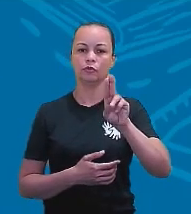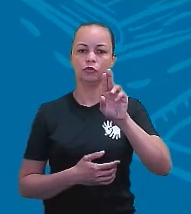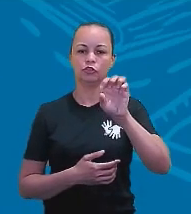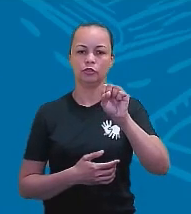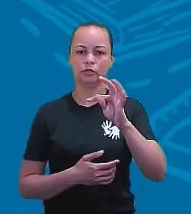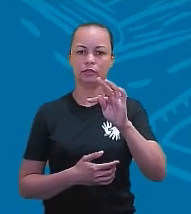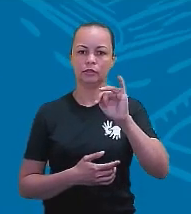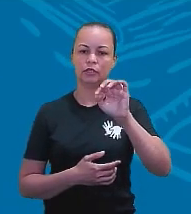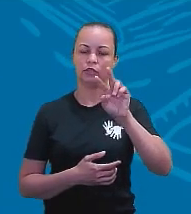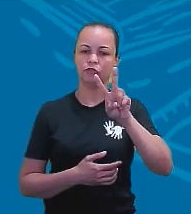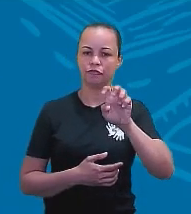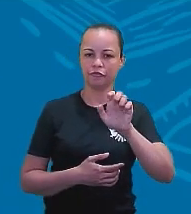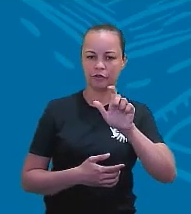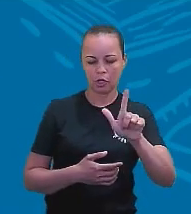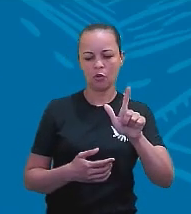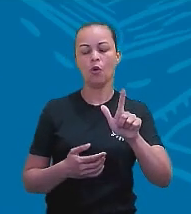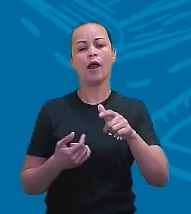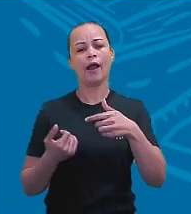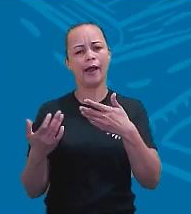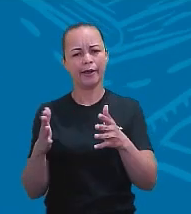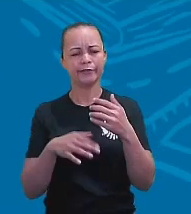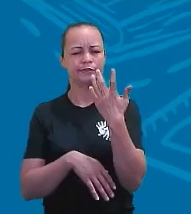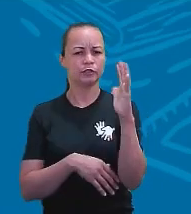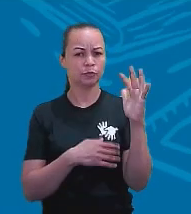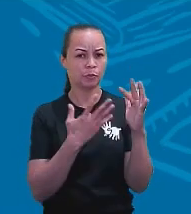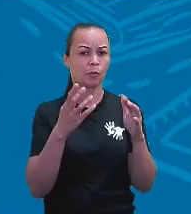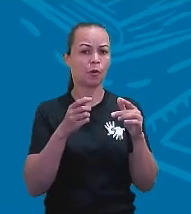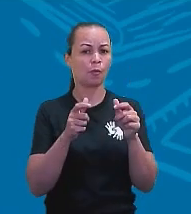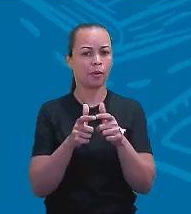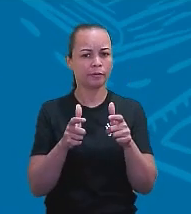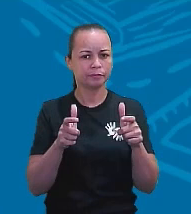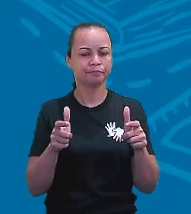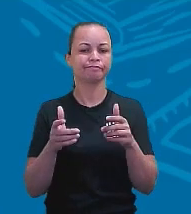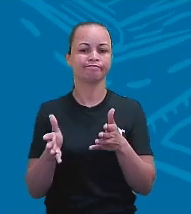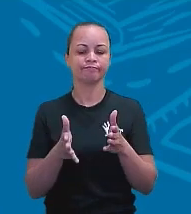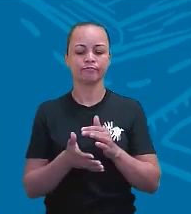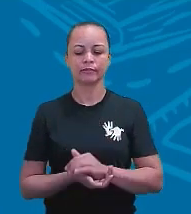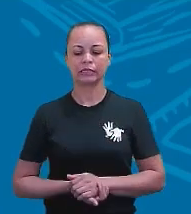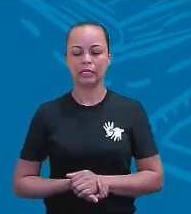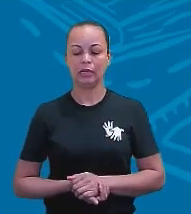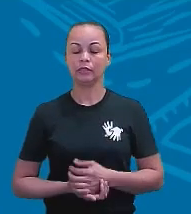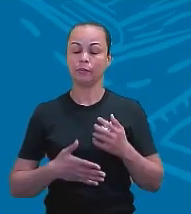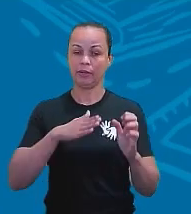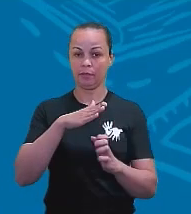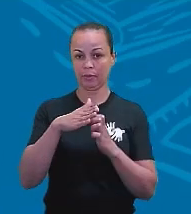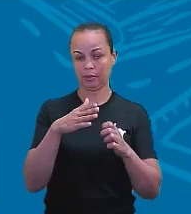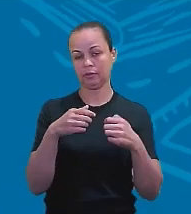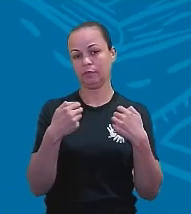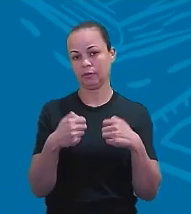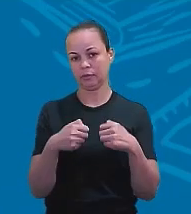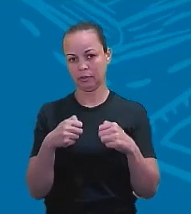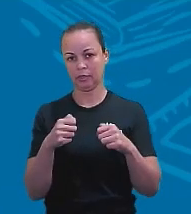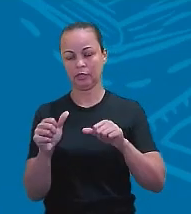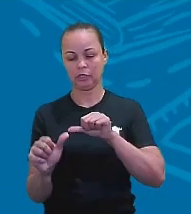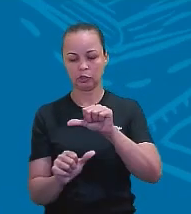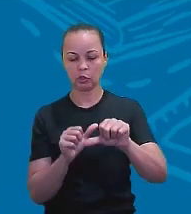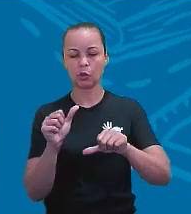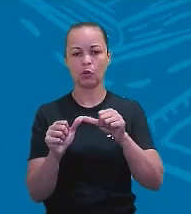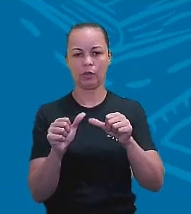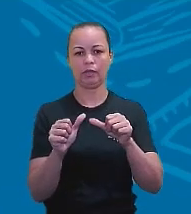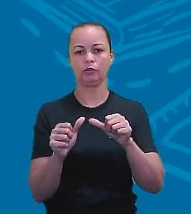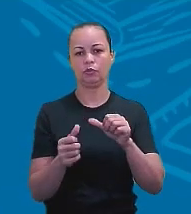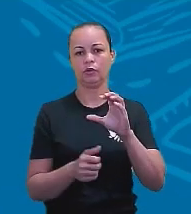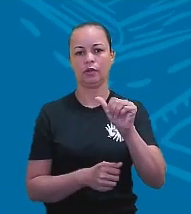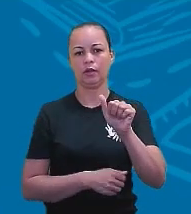temos aqui no nosso Nordeste. Então, a empresa também, quando teve essa necessidade dessa troca do carvão